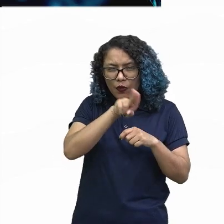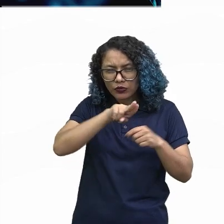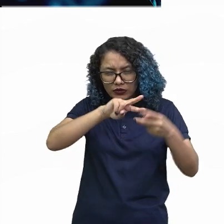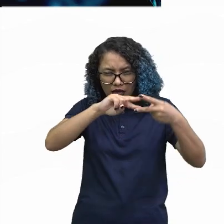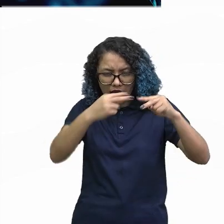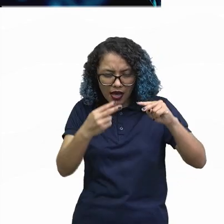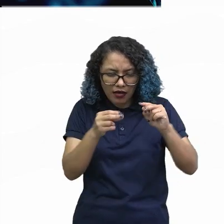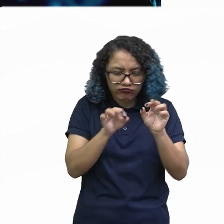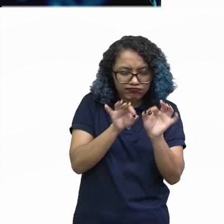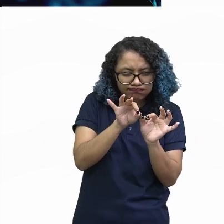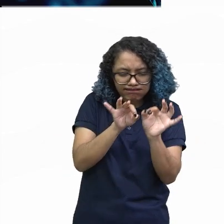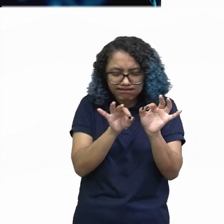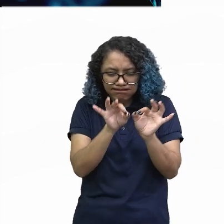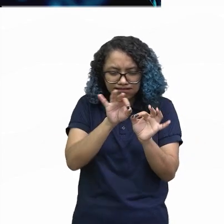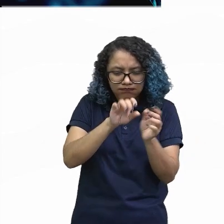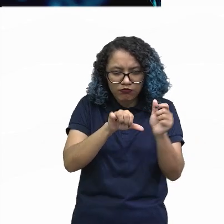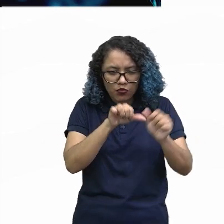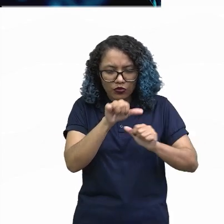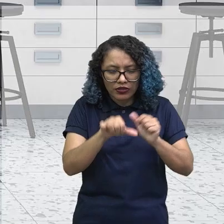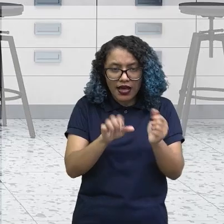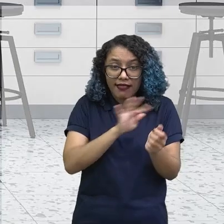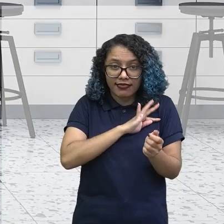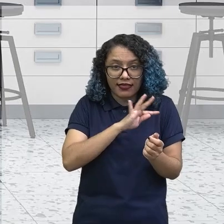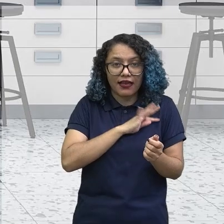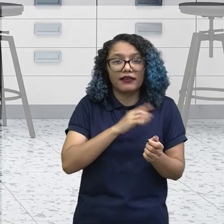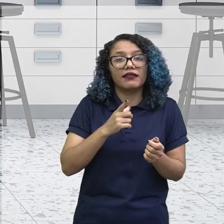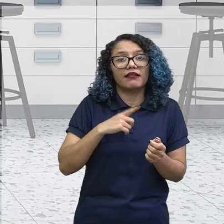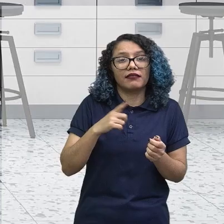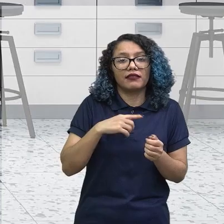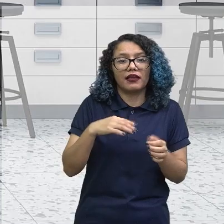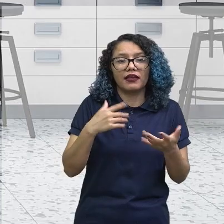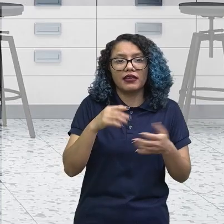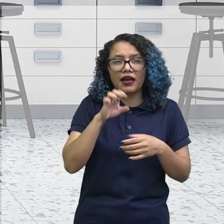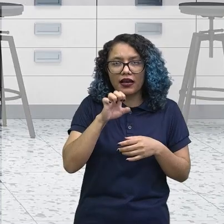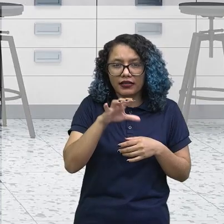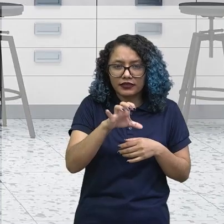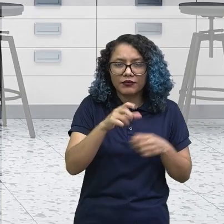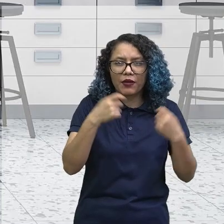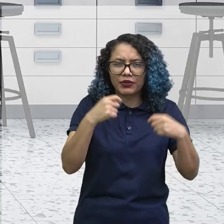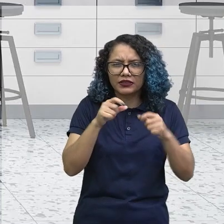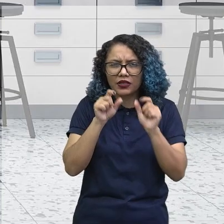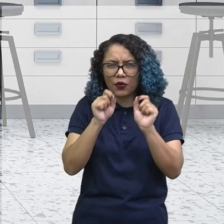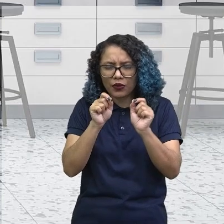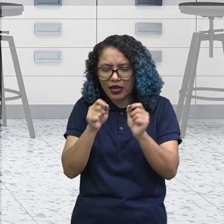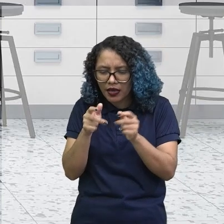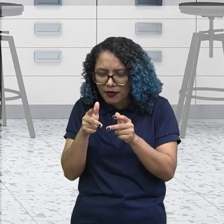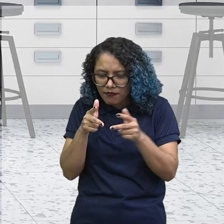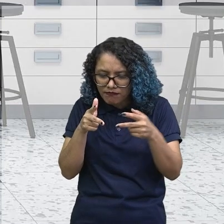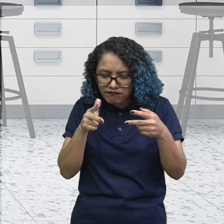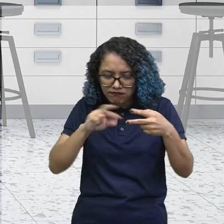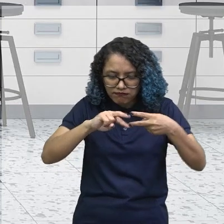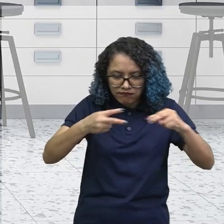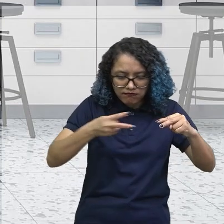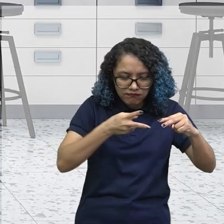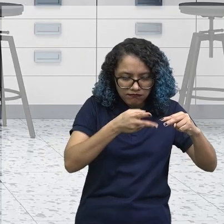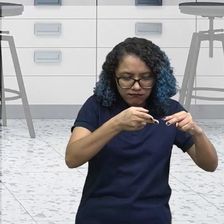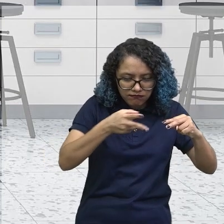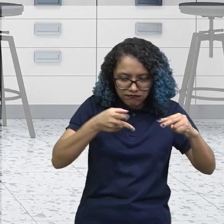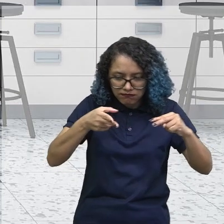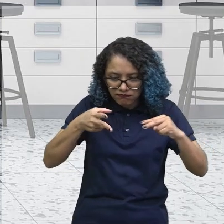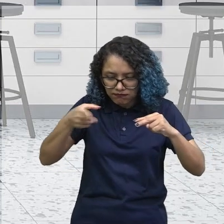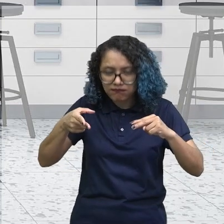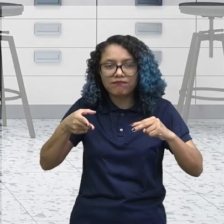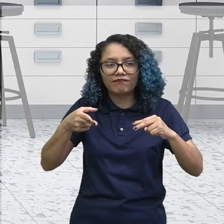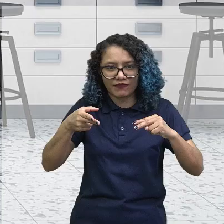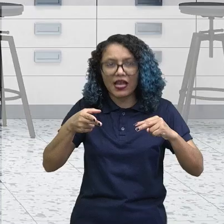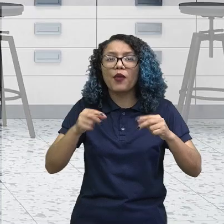necessário que existam ali técnicas, né? E uma dessas técnicas é cortar trechos, porque imagina, né? Essa cadeia de DNA ela é